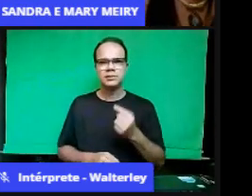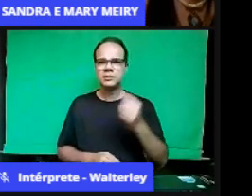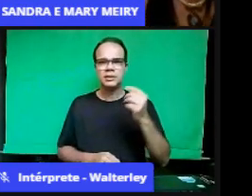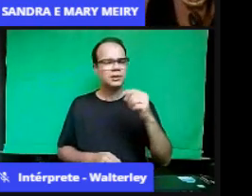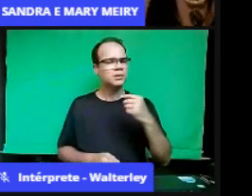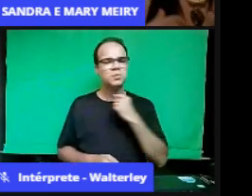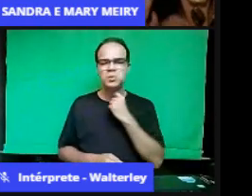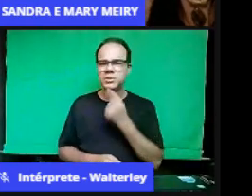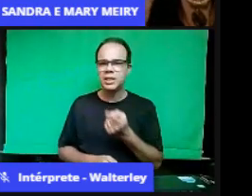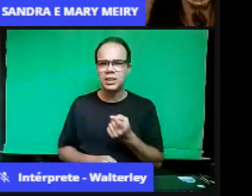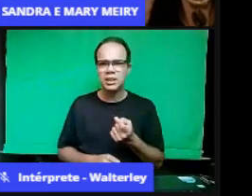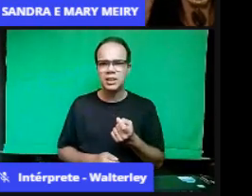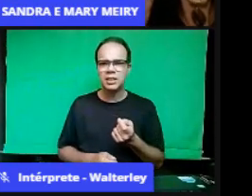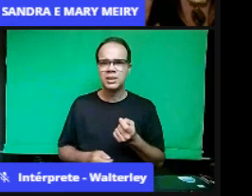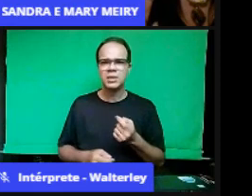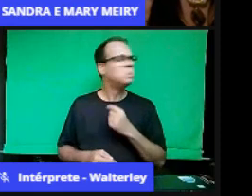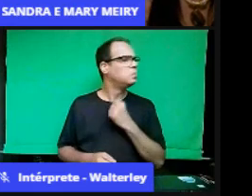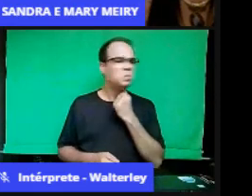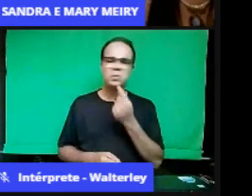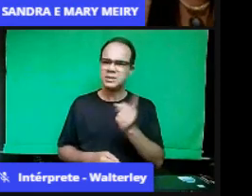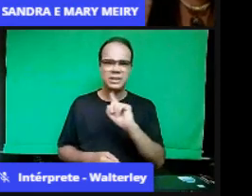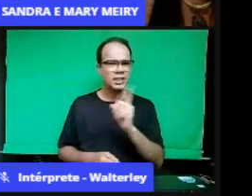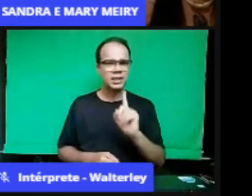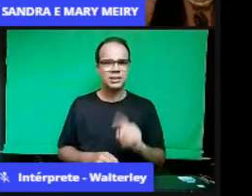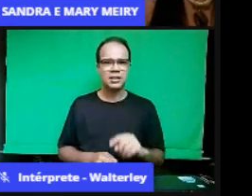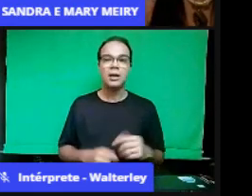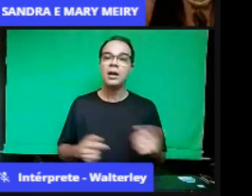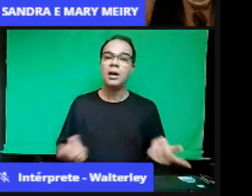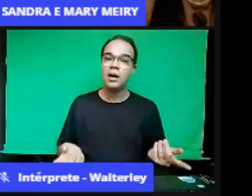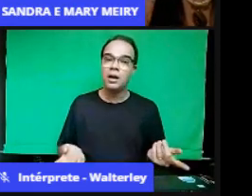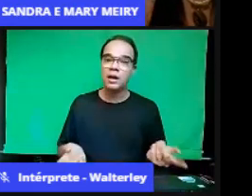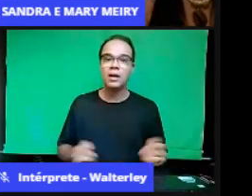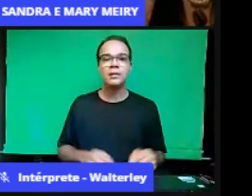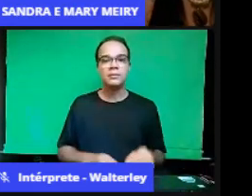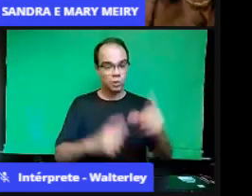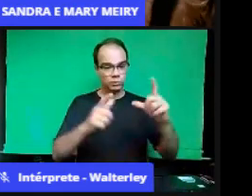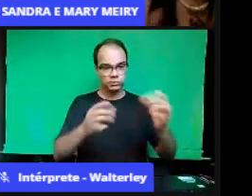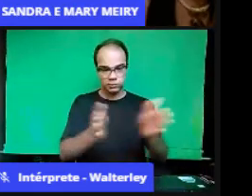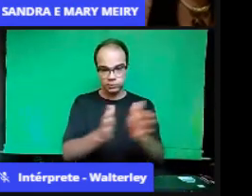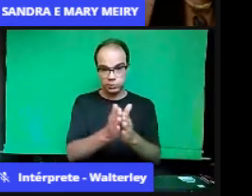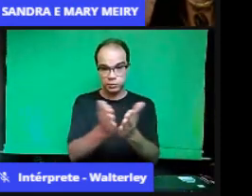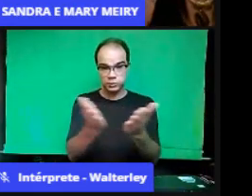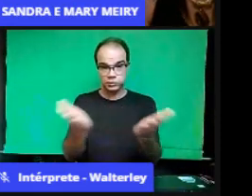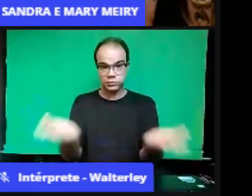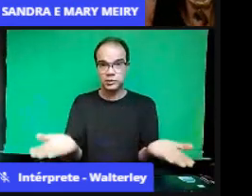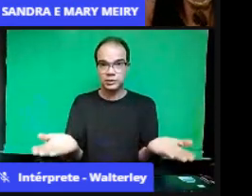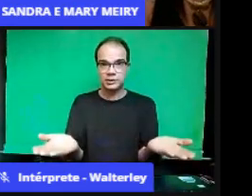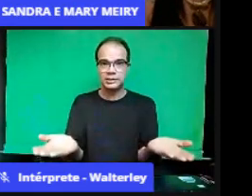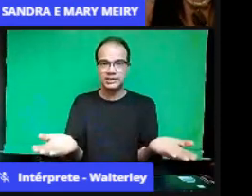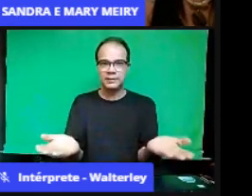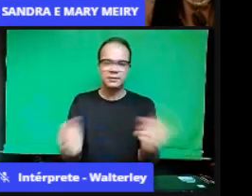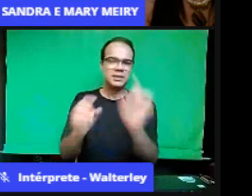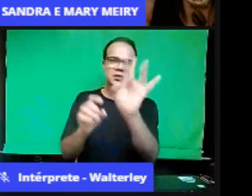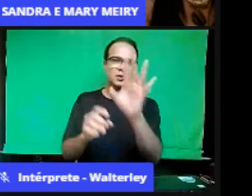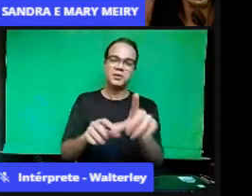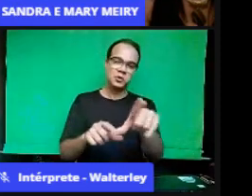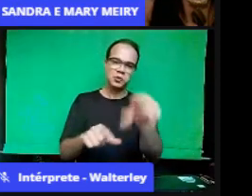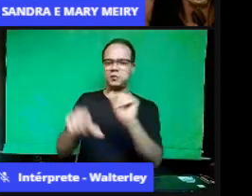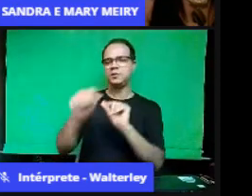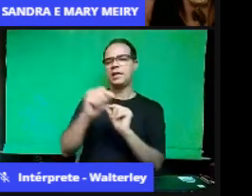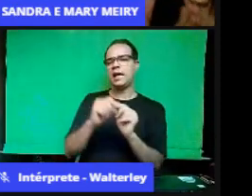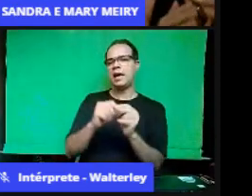ser fidedigno nas postagens, no que você vai colocar nesse portfólio. Não é escolher as melhores